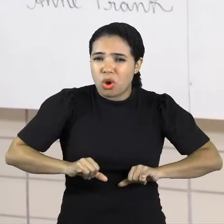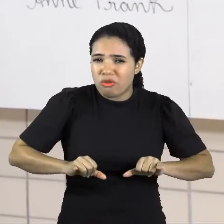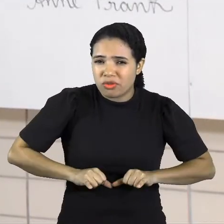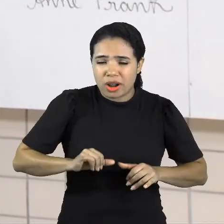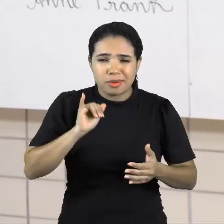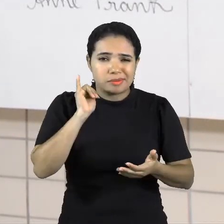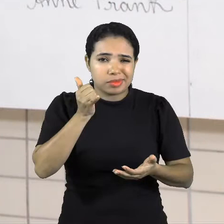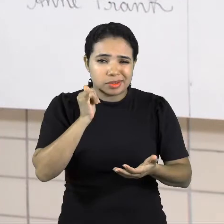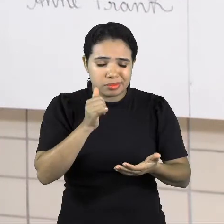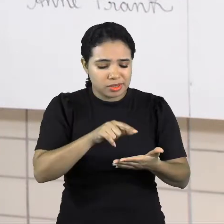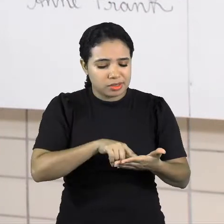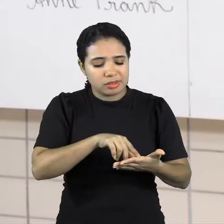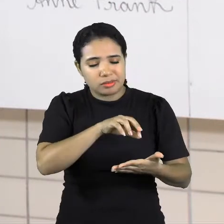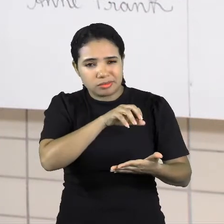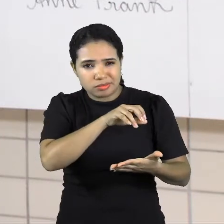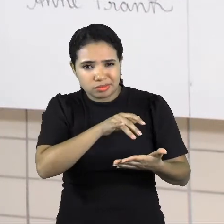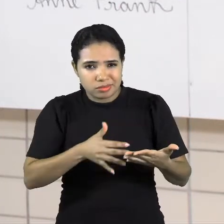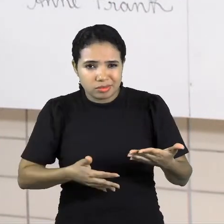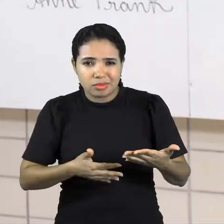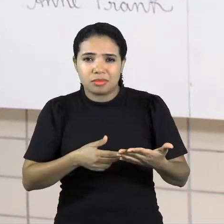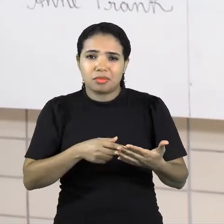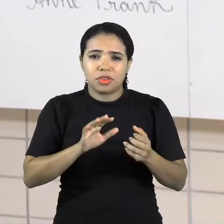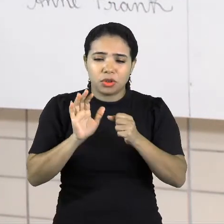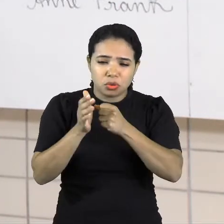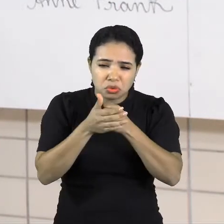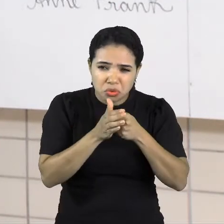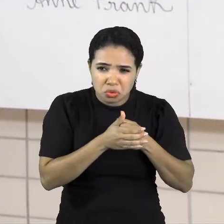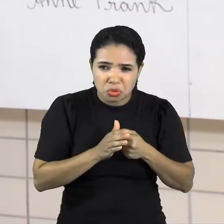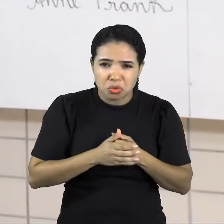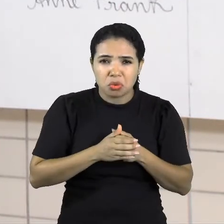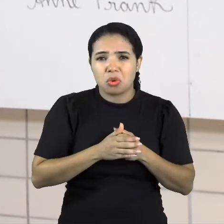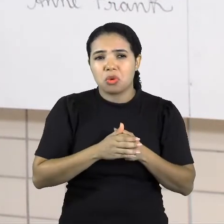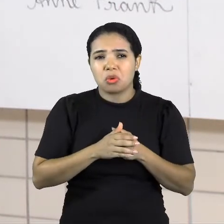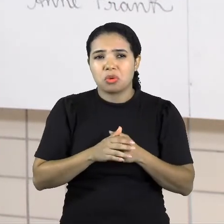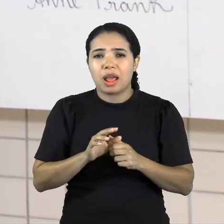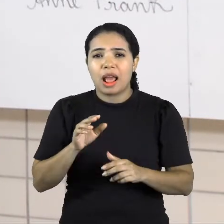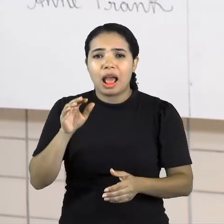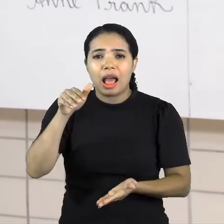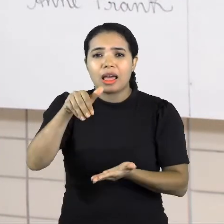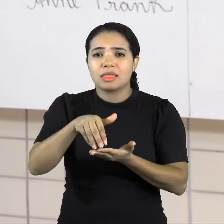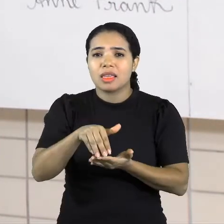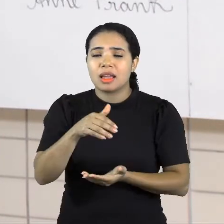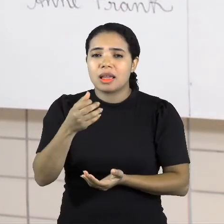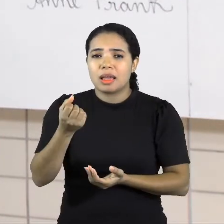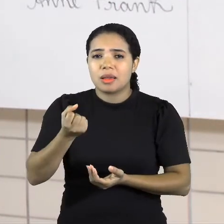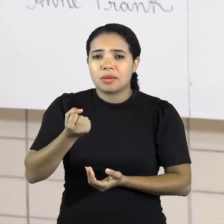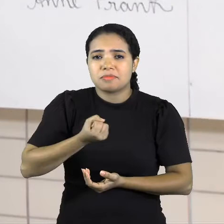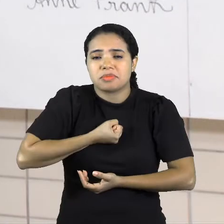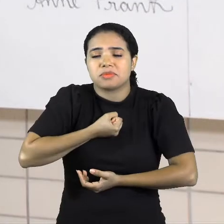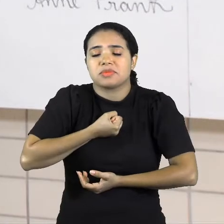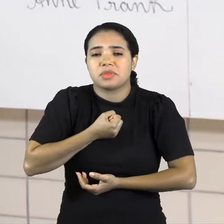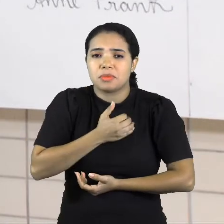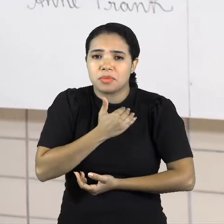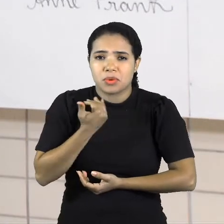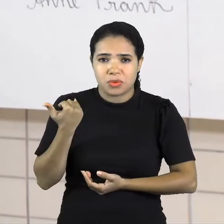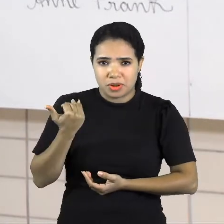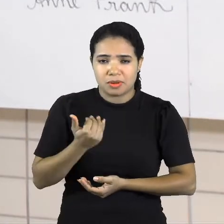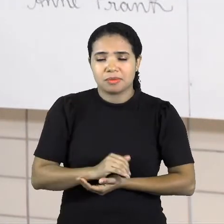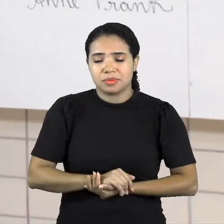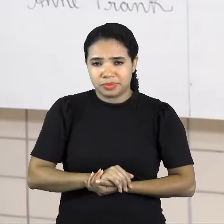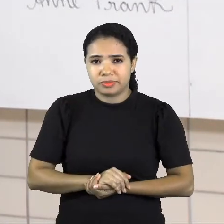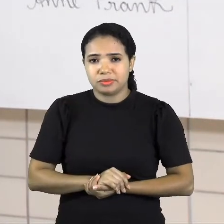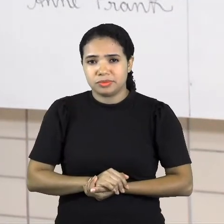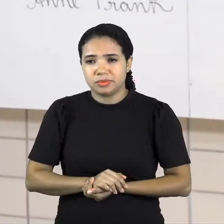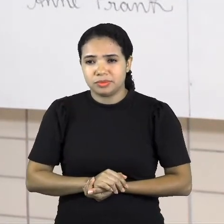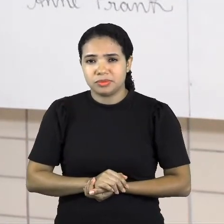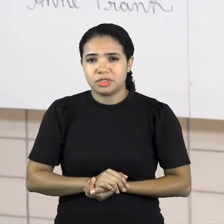eles ficarem escondidos no complexo, até o exílio nesse campo de concentração aí na Alemanha, em que ela ficou com